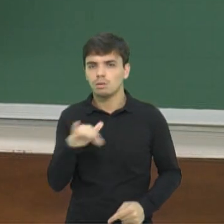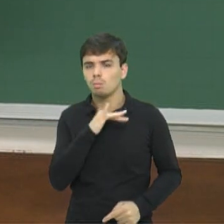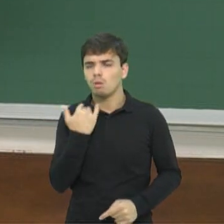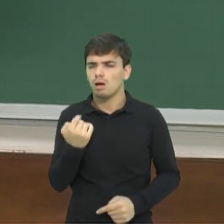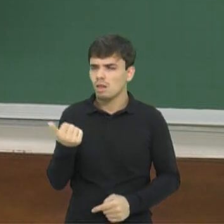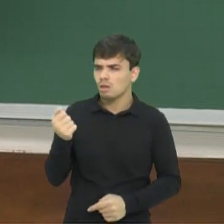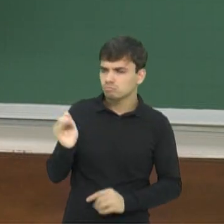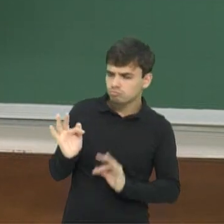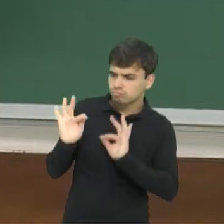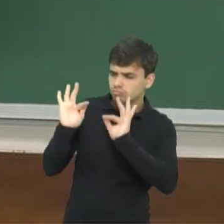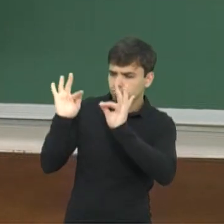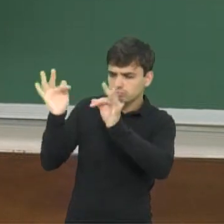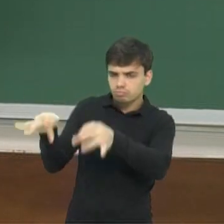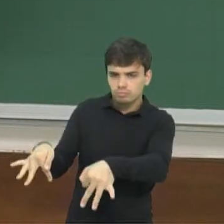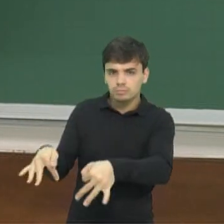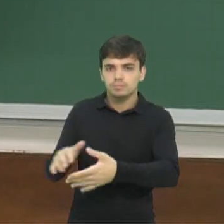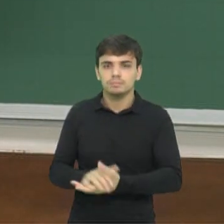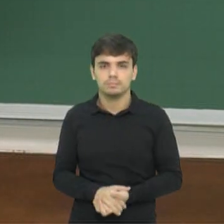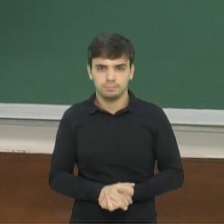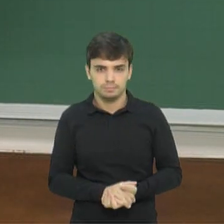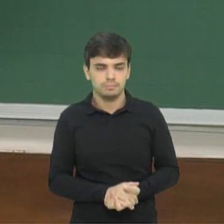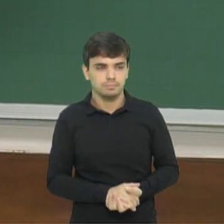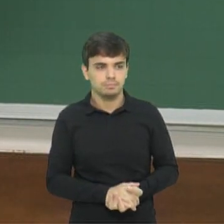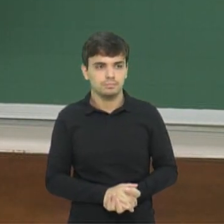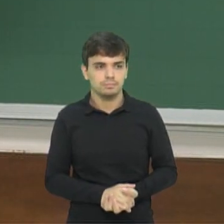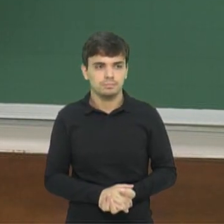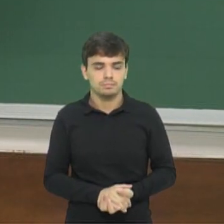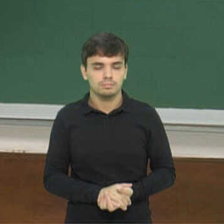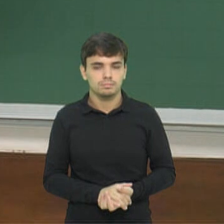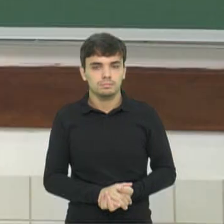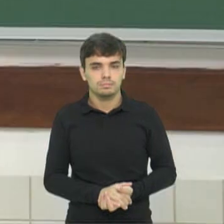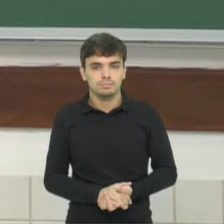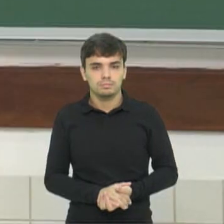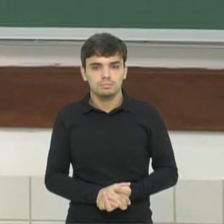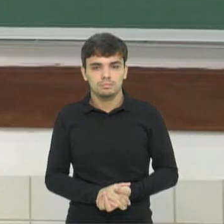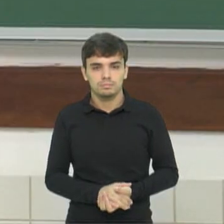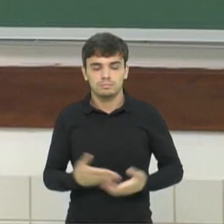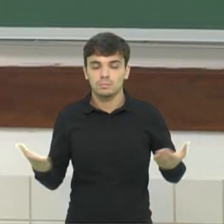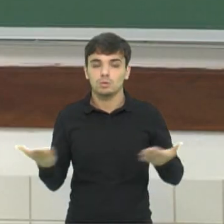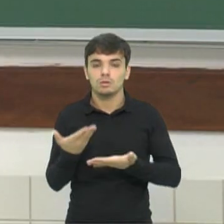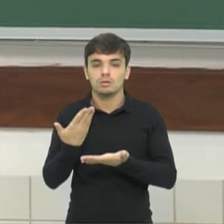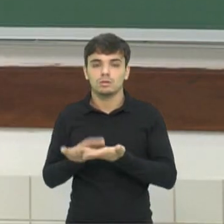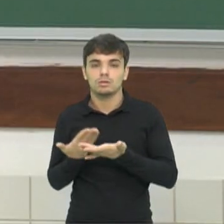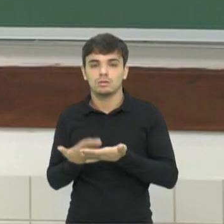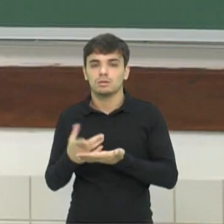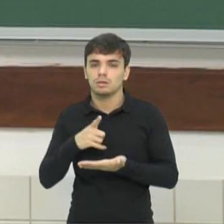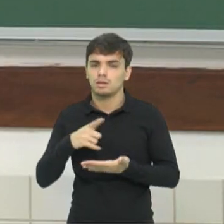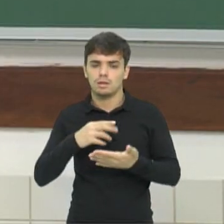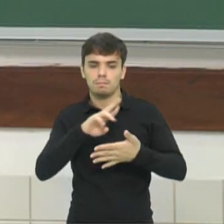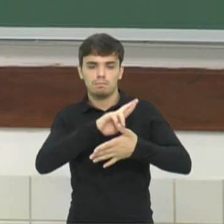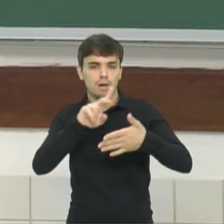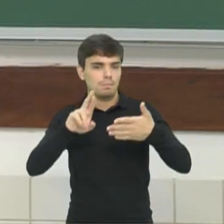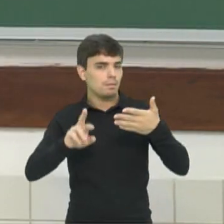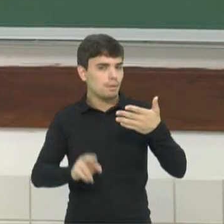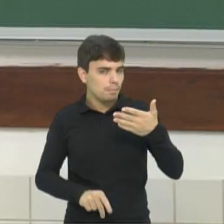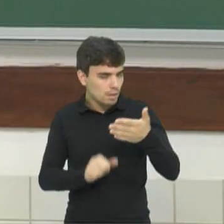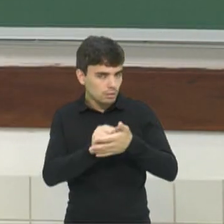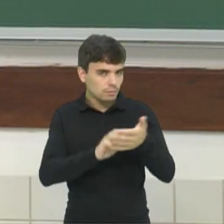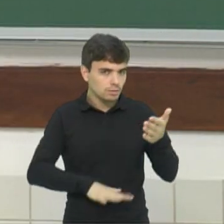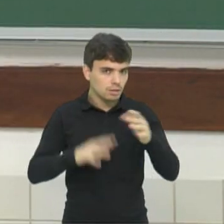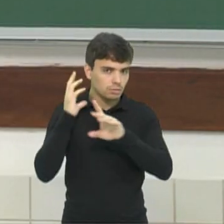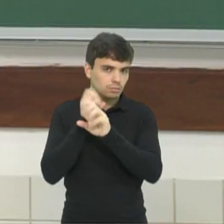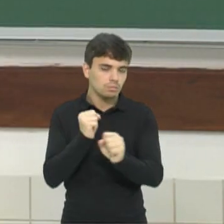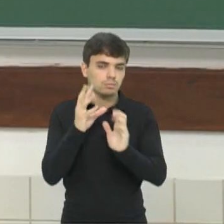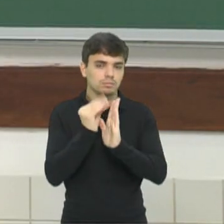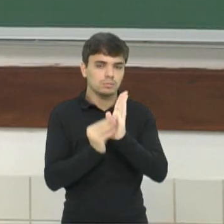depois de adulto, quando está mais velho, do que no início da vida, ok? Na aula de hoje, então, a gente fez vários exercícios revisando alguns conteúdos que a gente